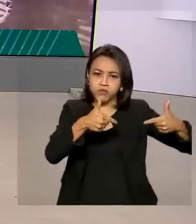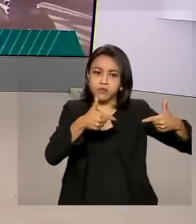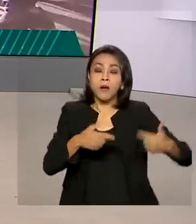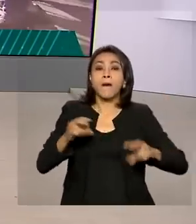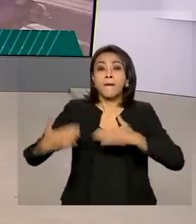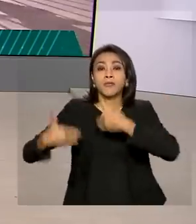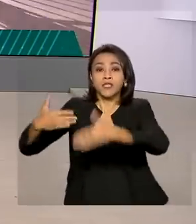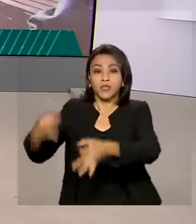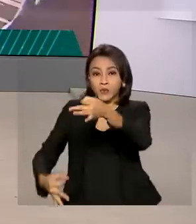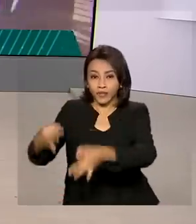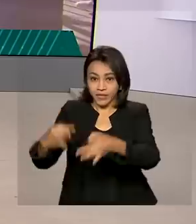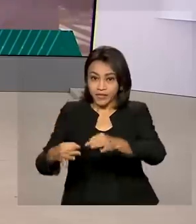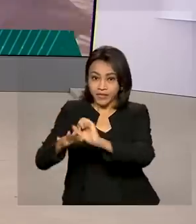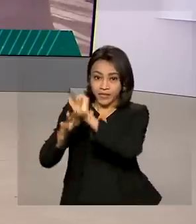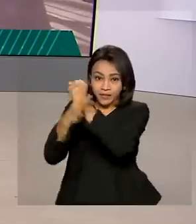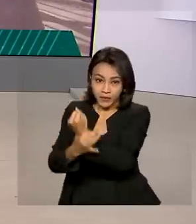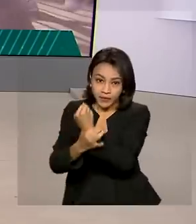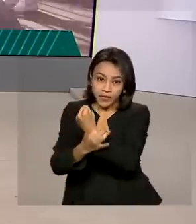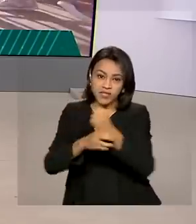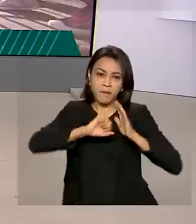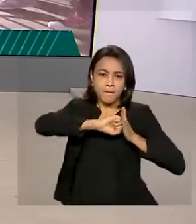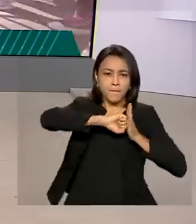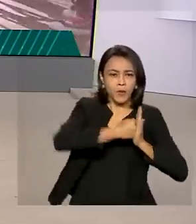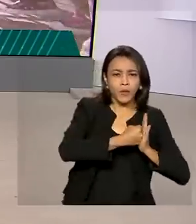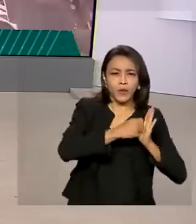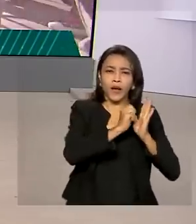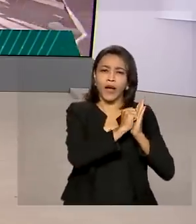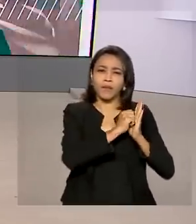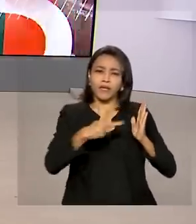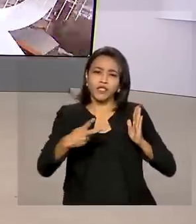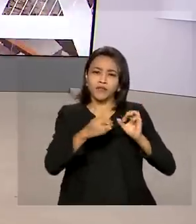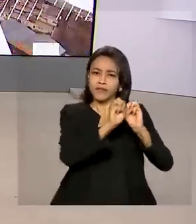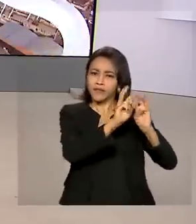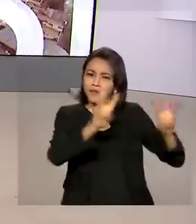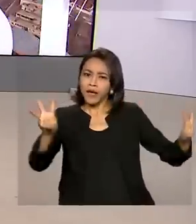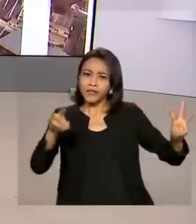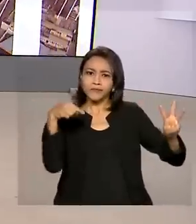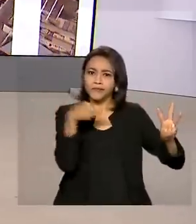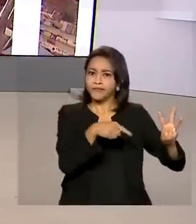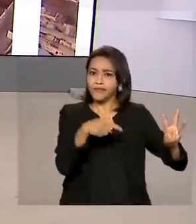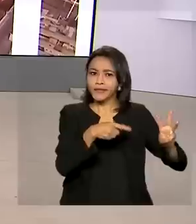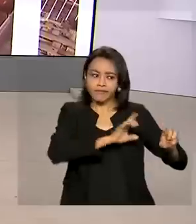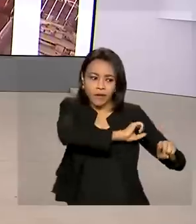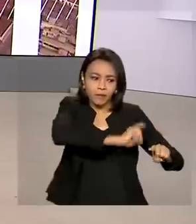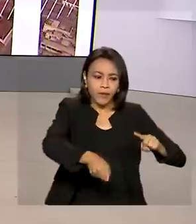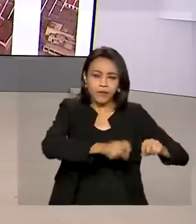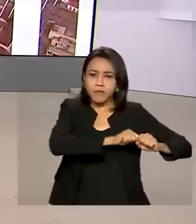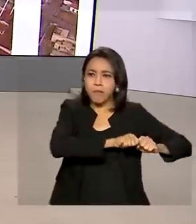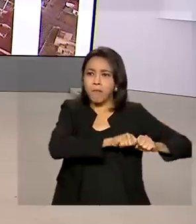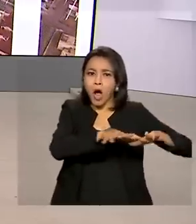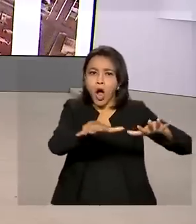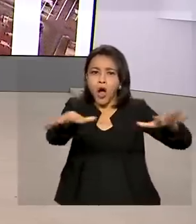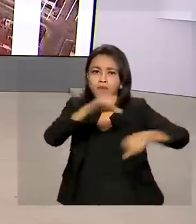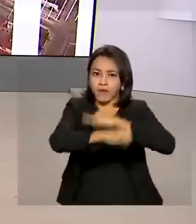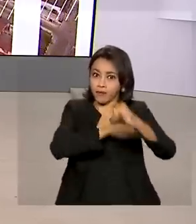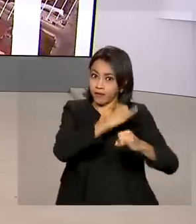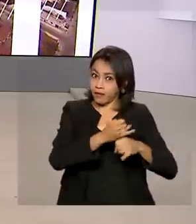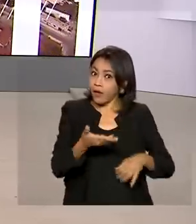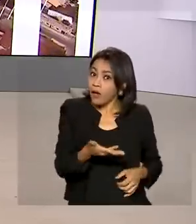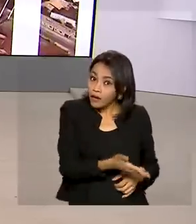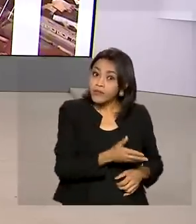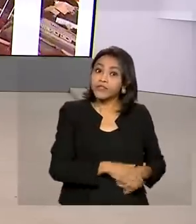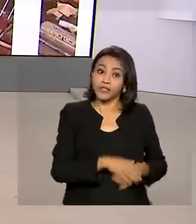e Segurança Pública bloqueou aplicativos e sites o transmissão ilegal de conteúdo pela internet a